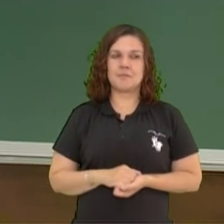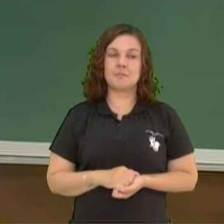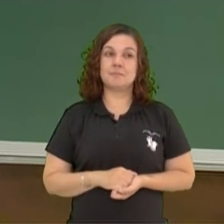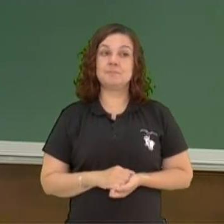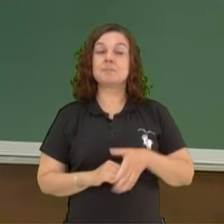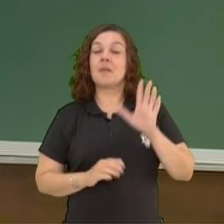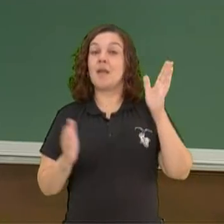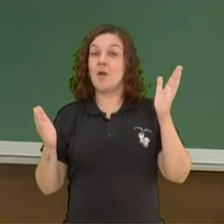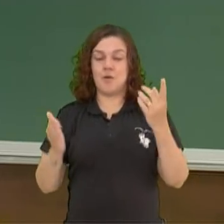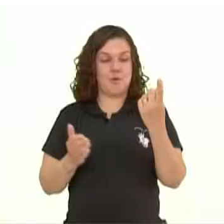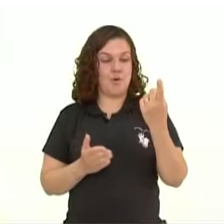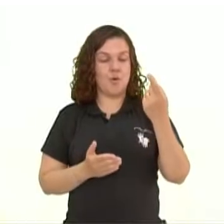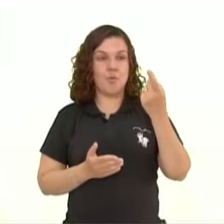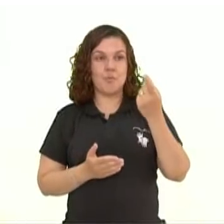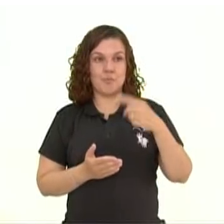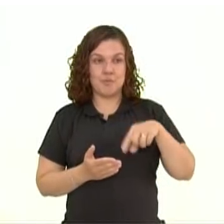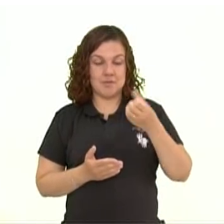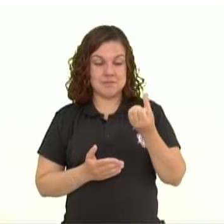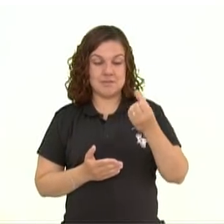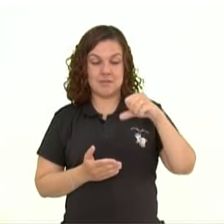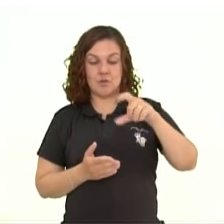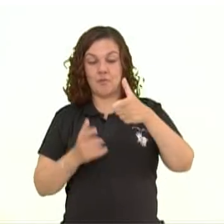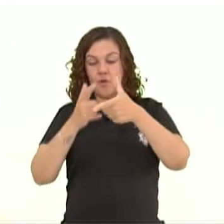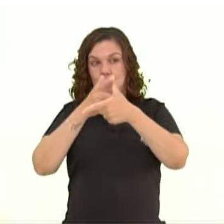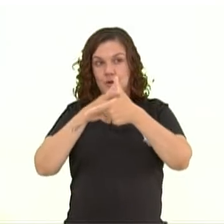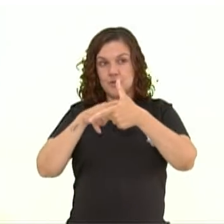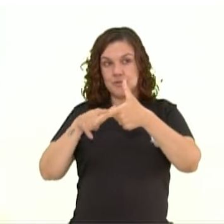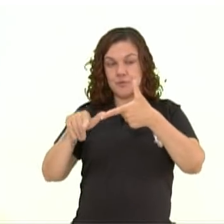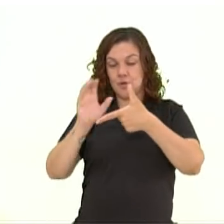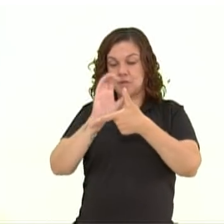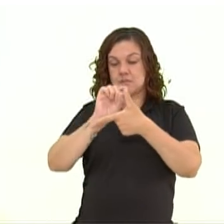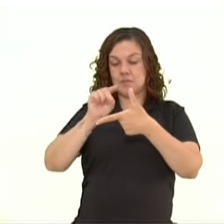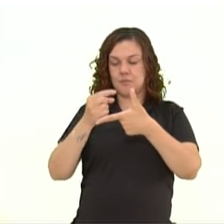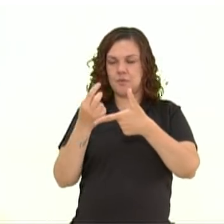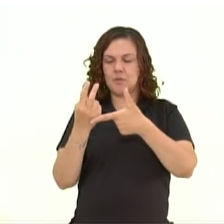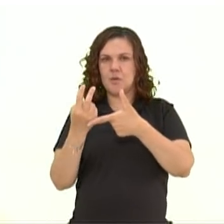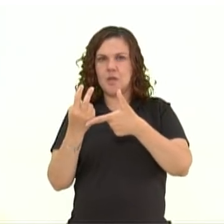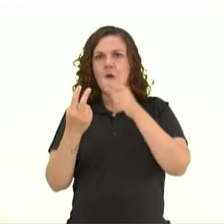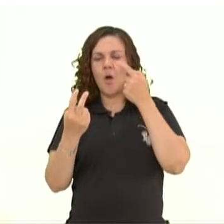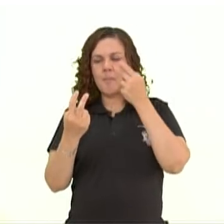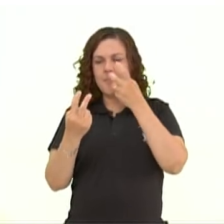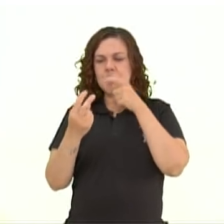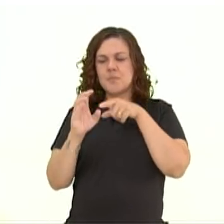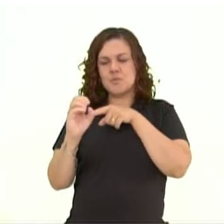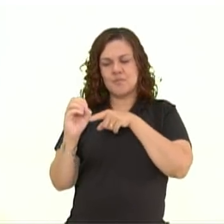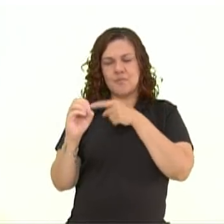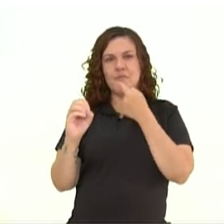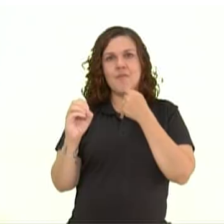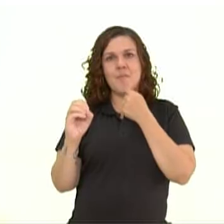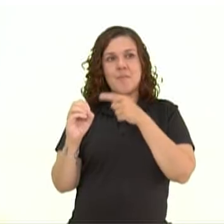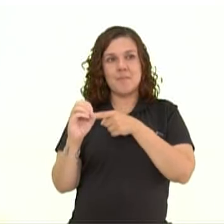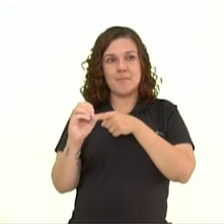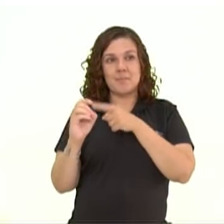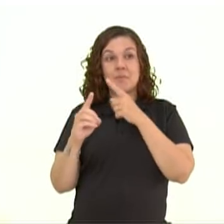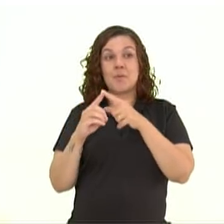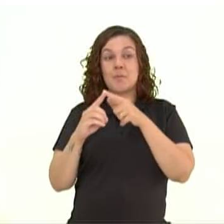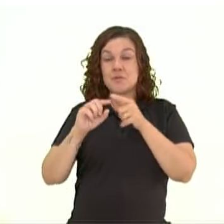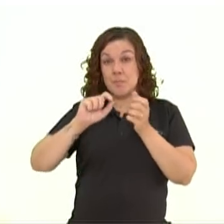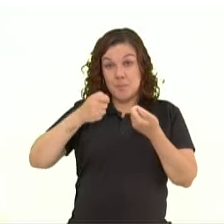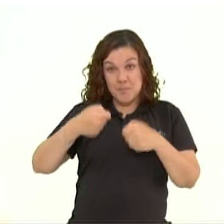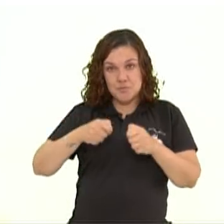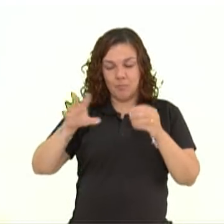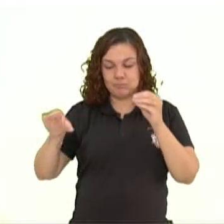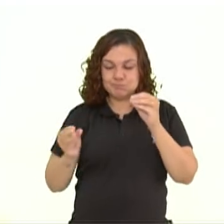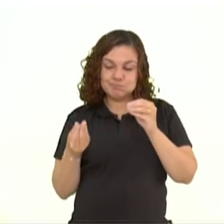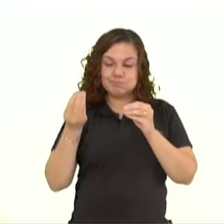1,69 divididos por 0,2. Perceba que esse zerinho aqui está em vermelho, porque a gente completou ele para poder fazer essa